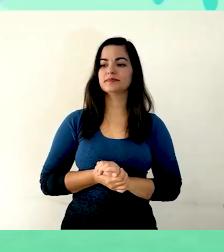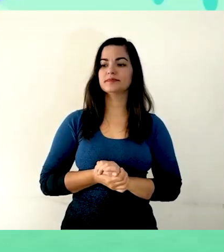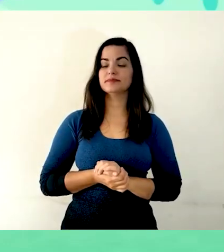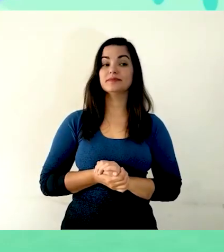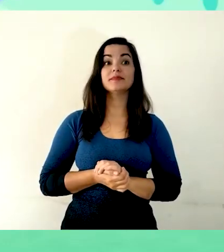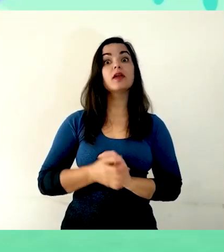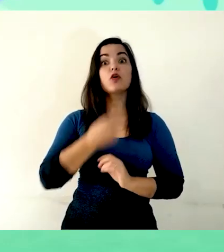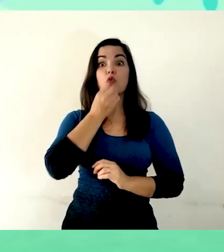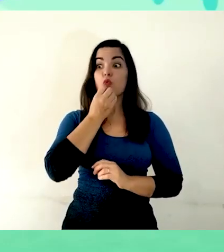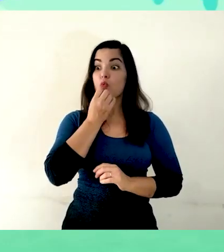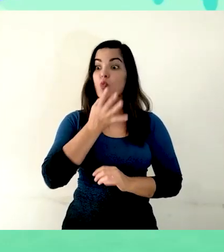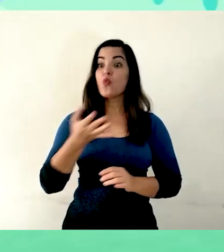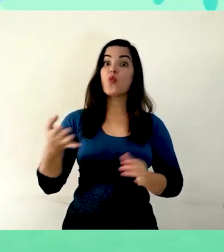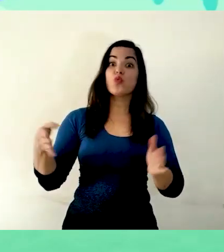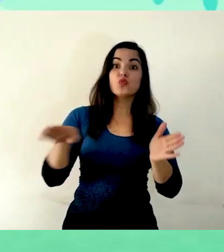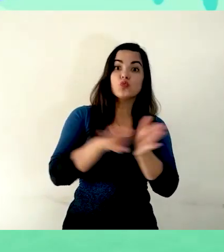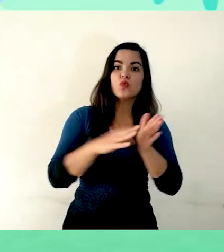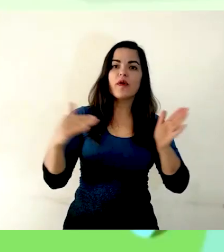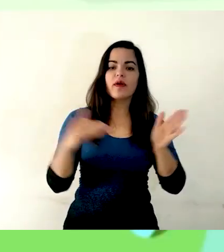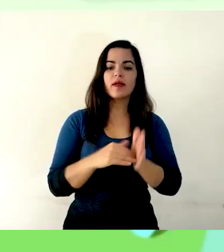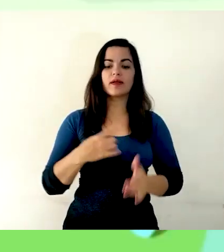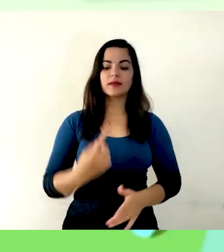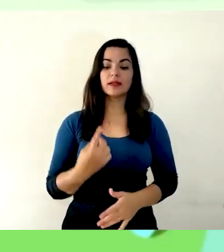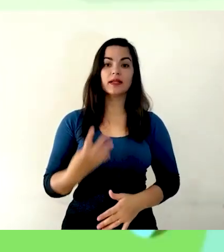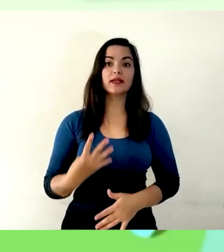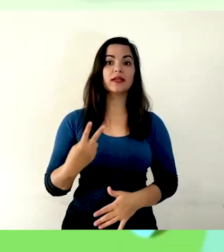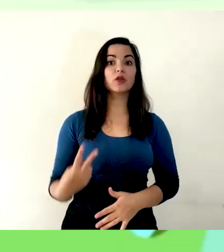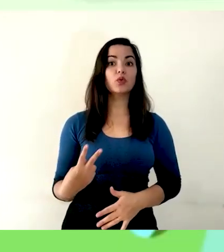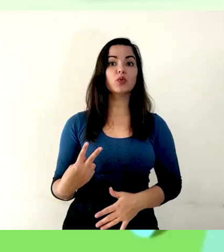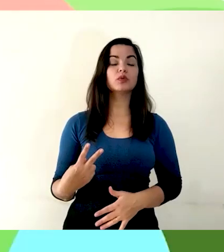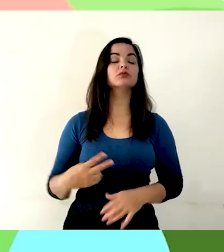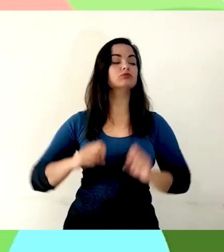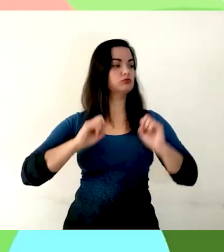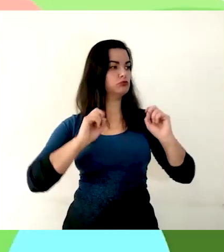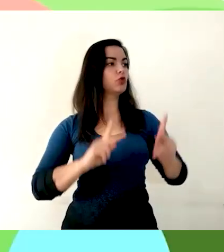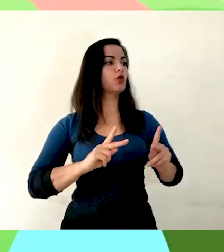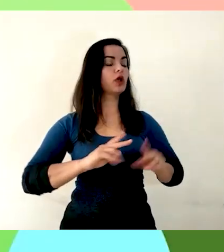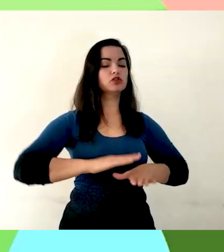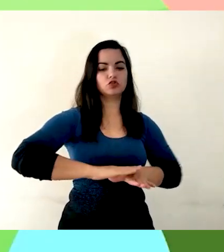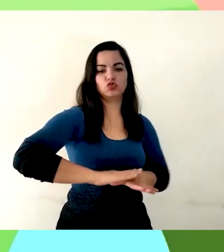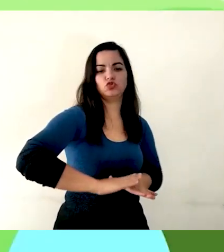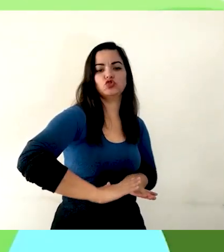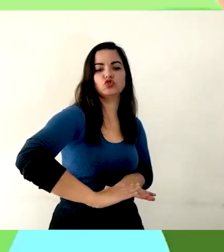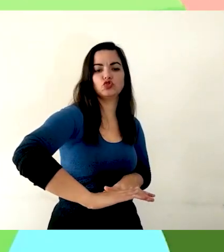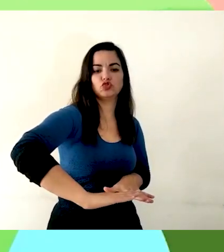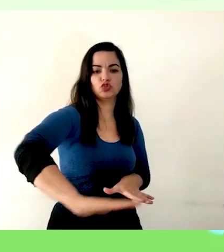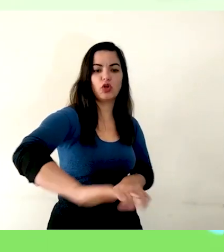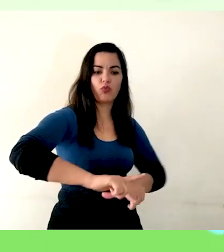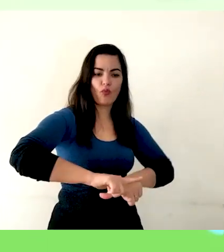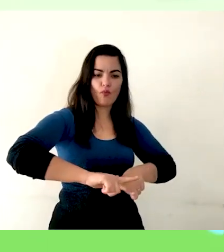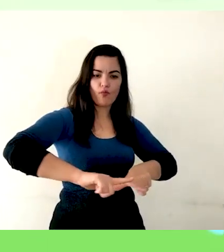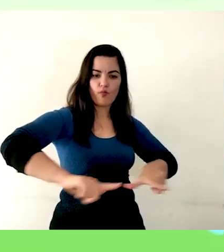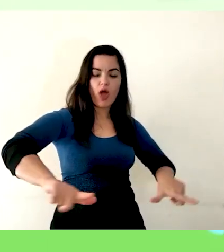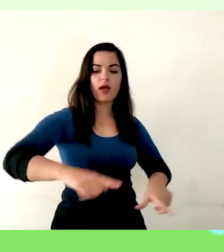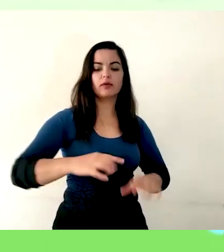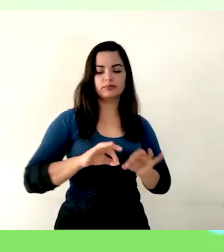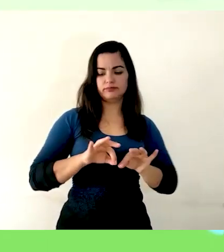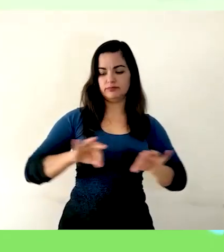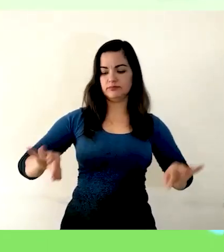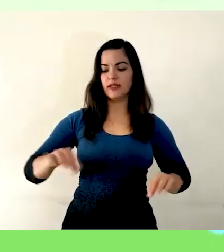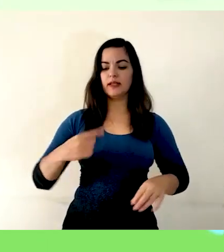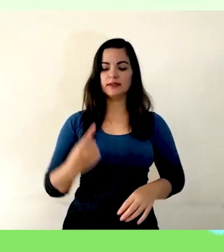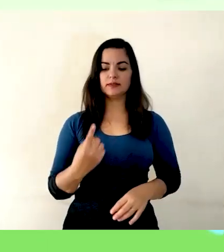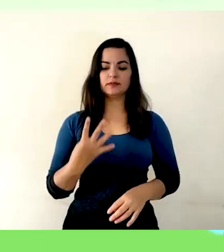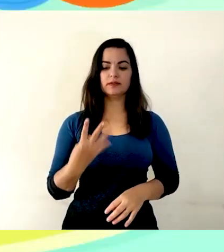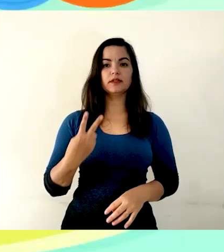Uau! Ele chegou até o 142. Muito bem. No chão, 142 centímetros.